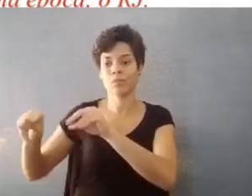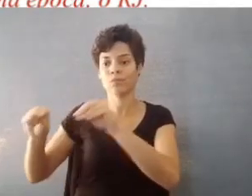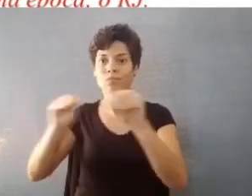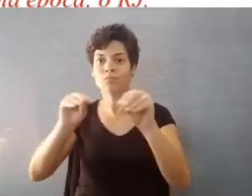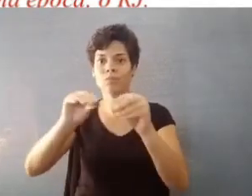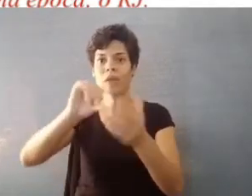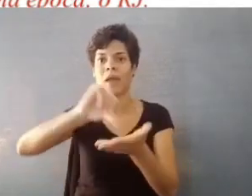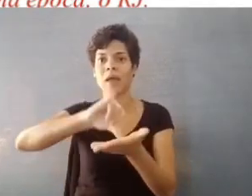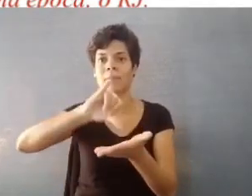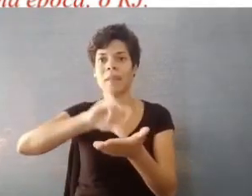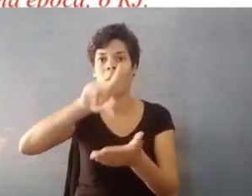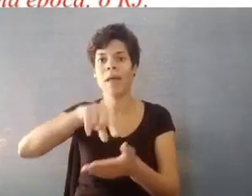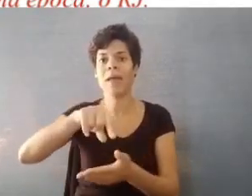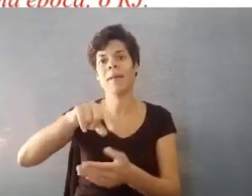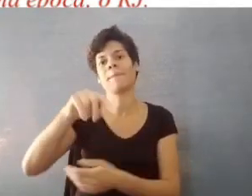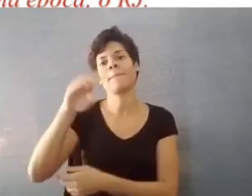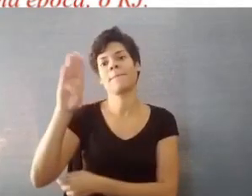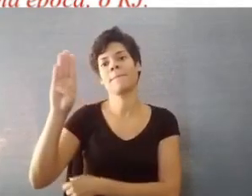Brasília.